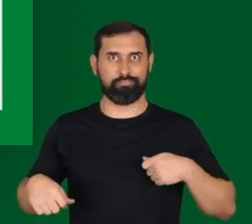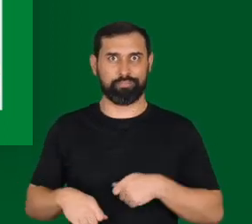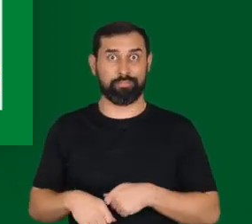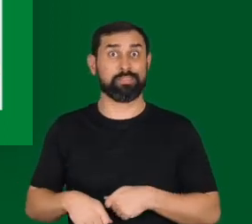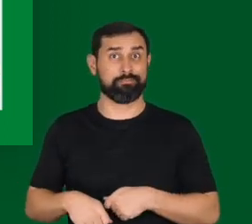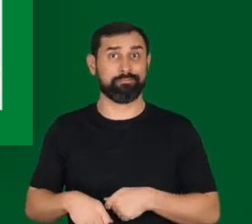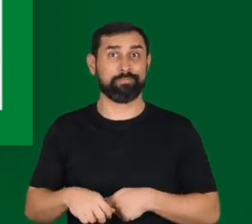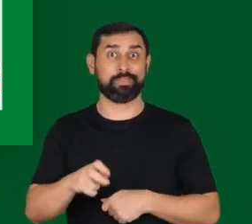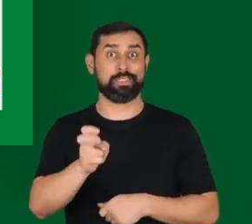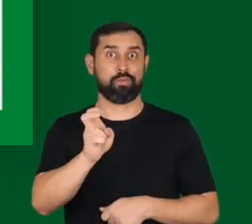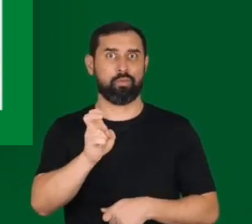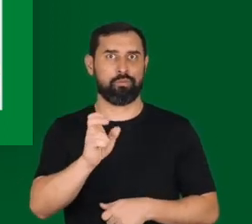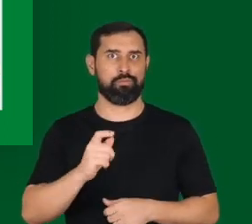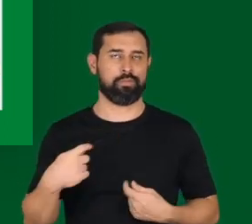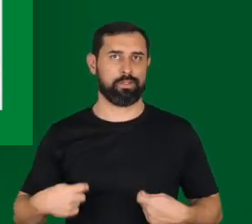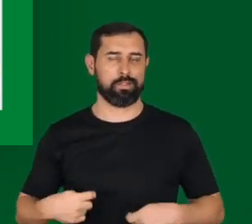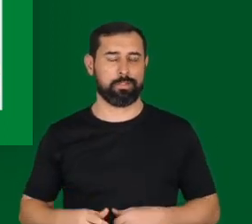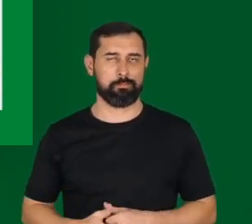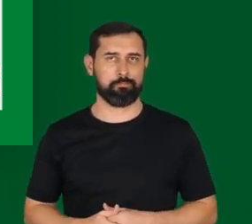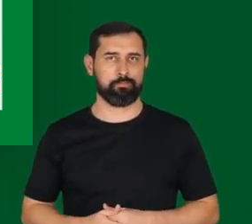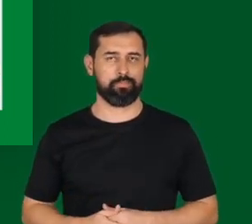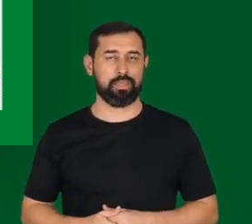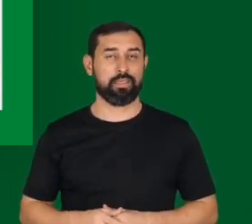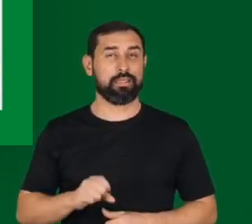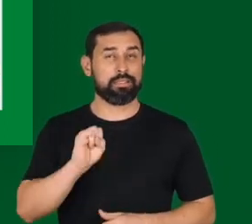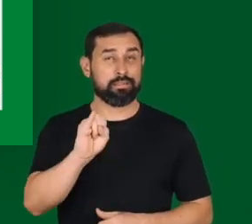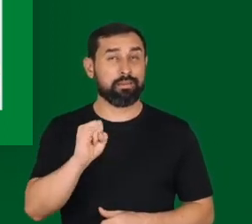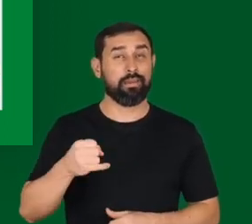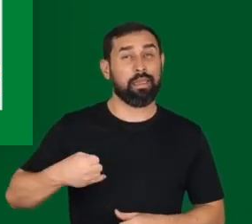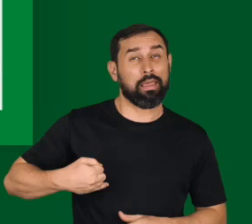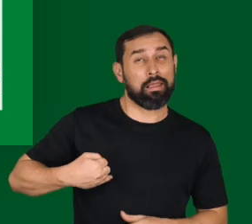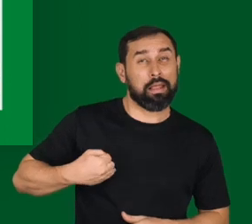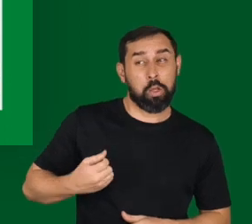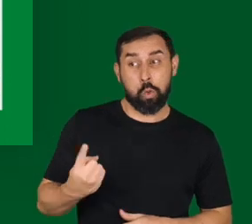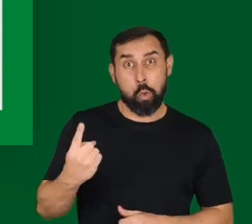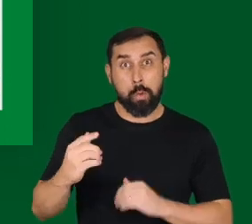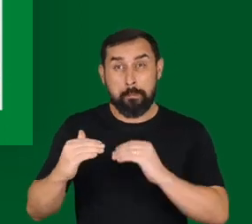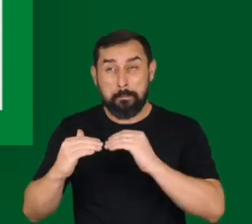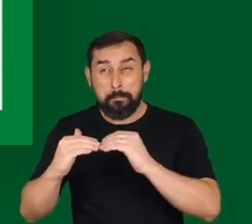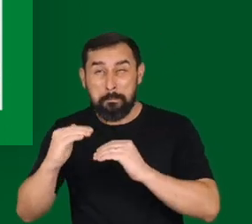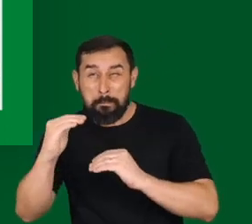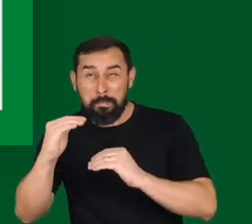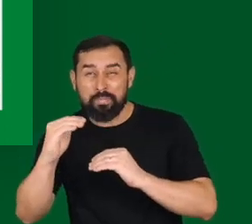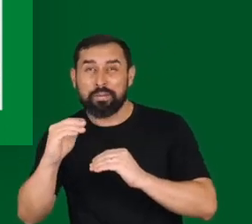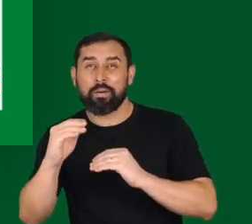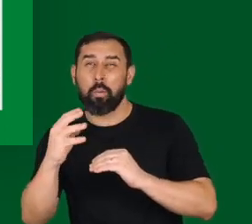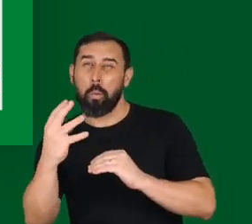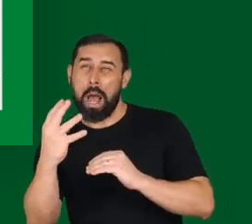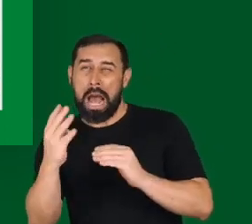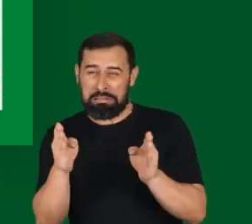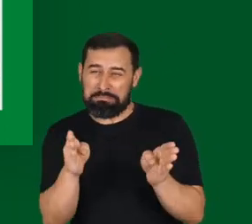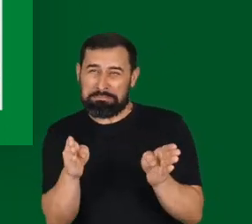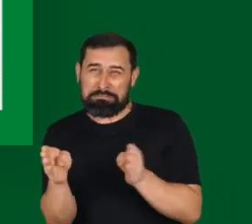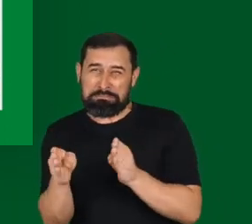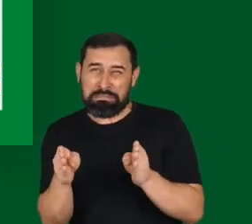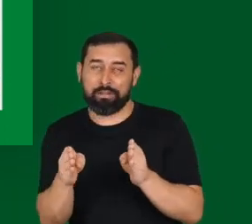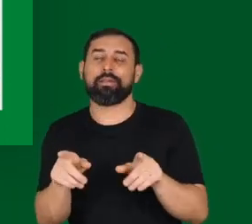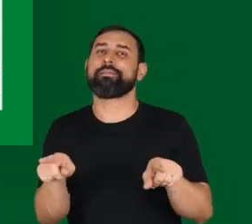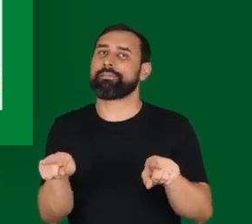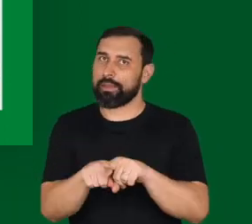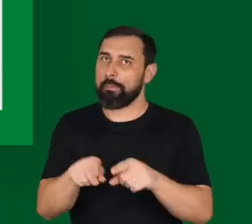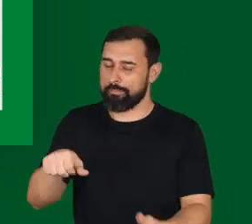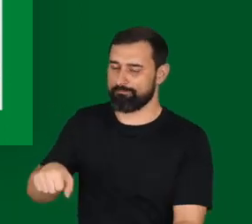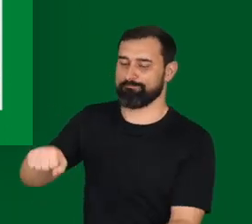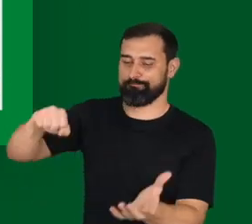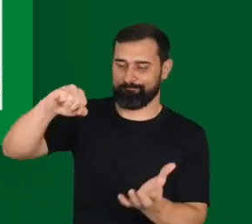5 pontas. Acima de 1 ano até 4 anos, deveriam ser transportados na cadeirinha também com cinto de 5